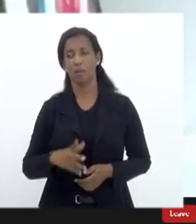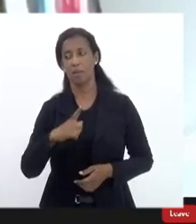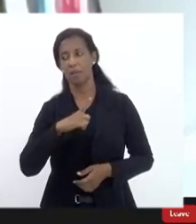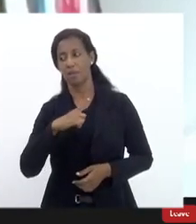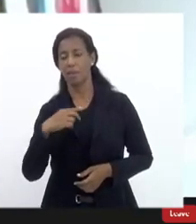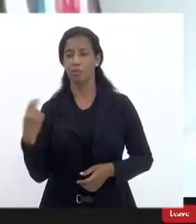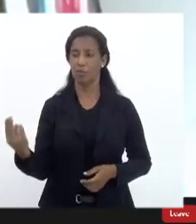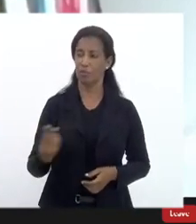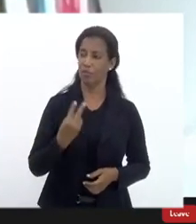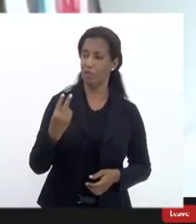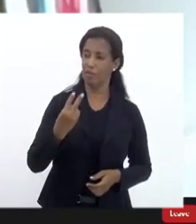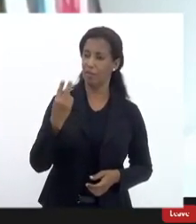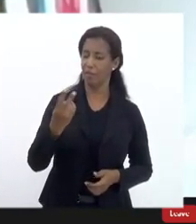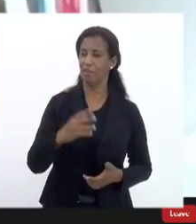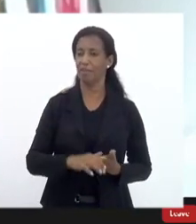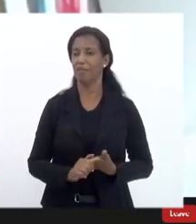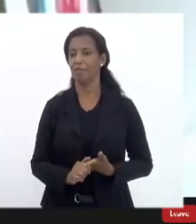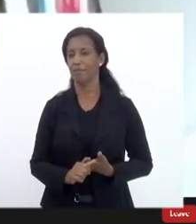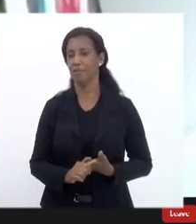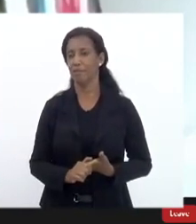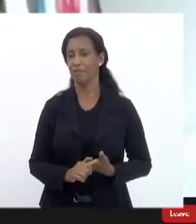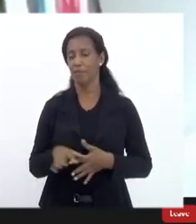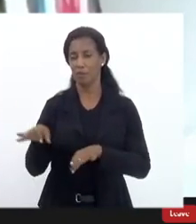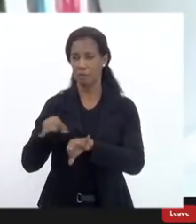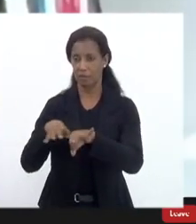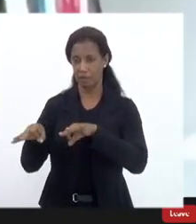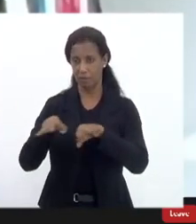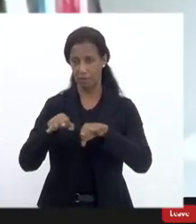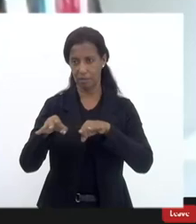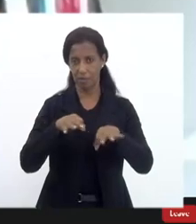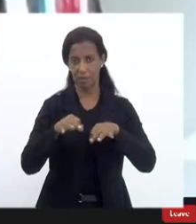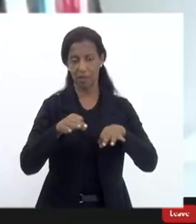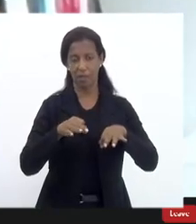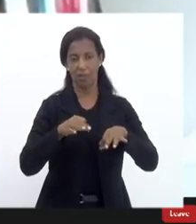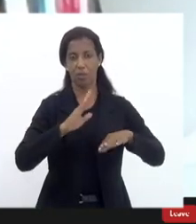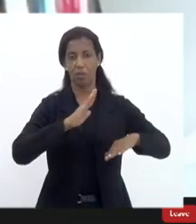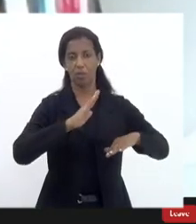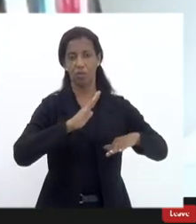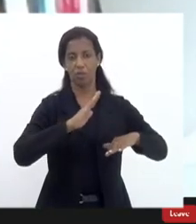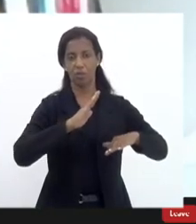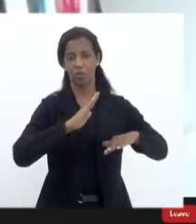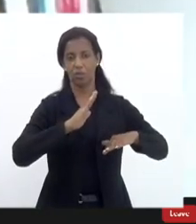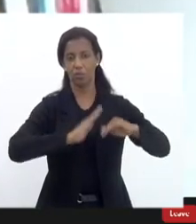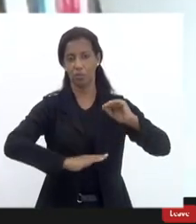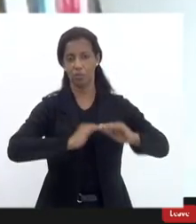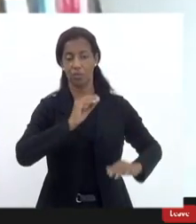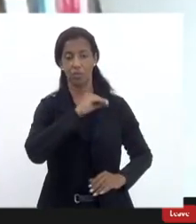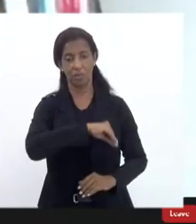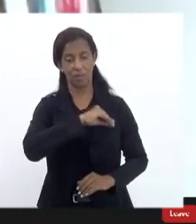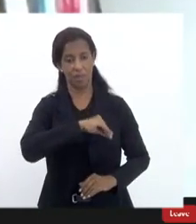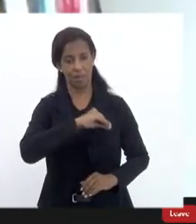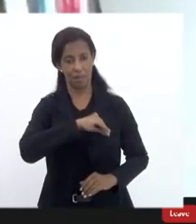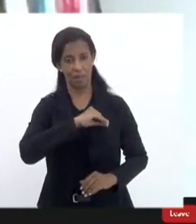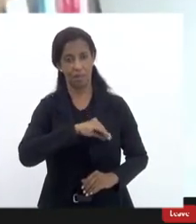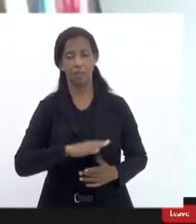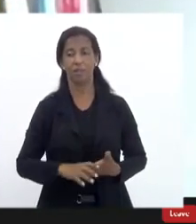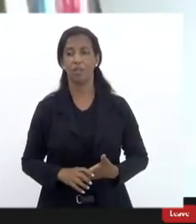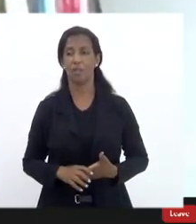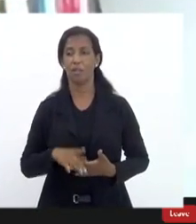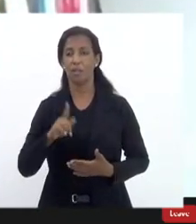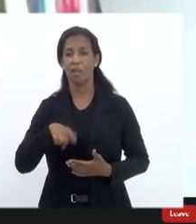de valorização dos seus planos de cargos e salários. Isso é